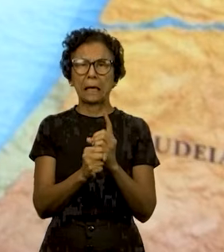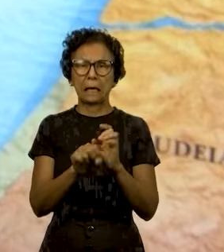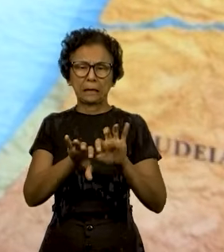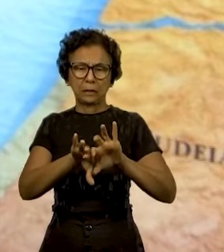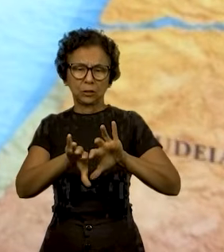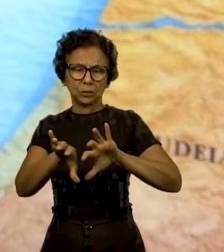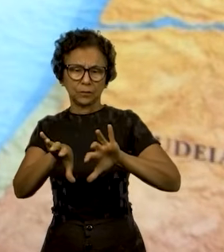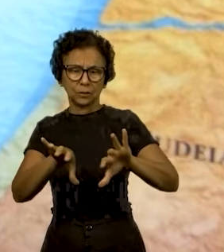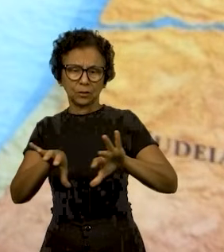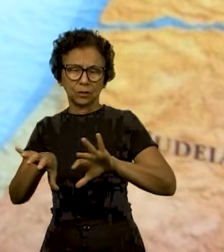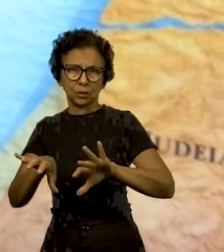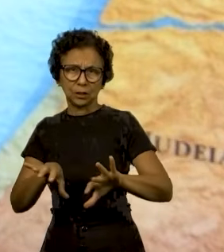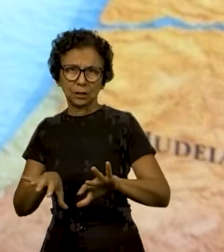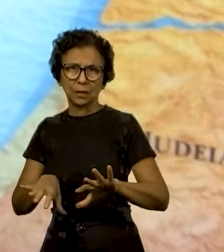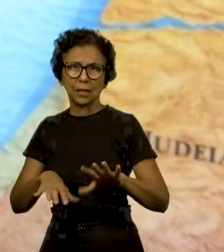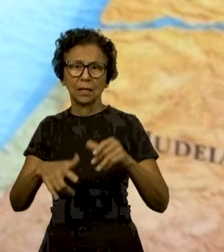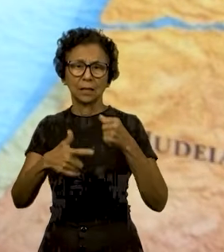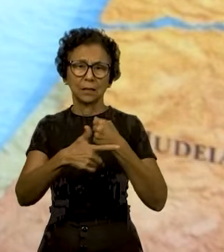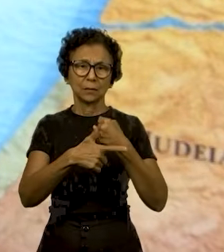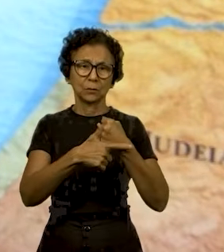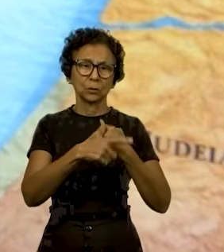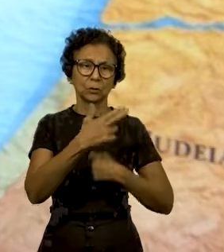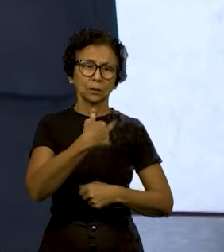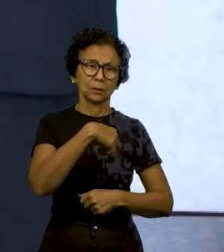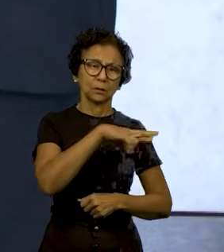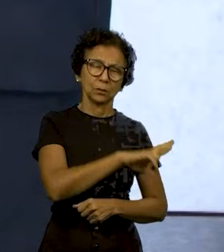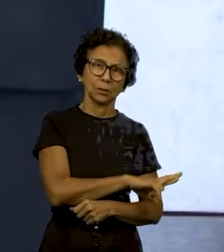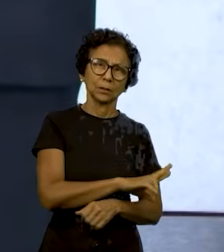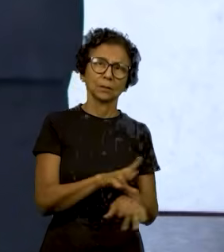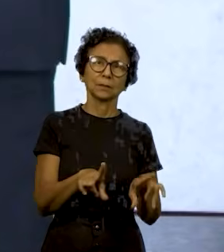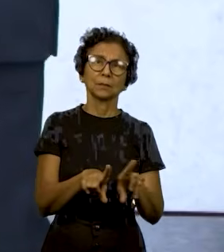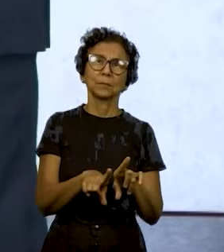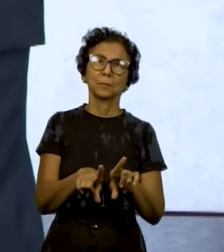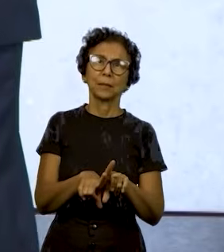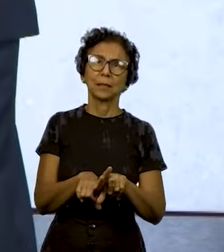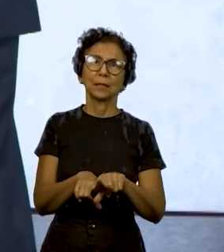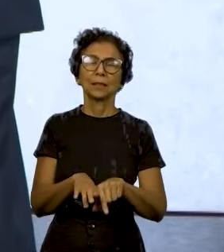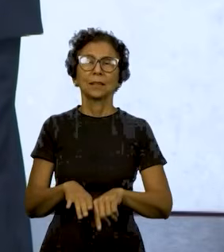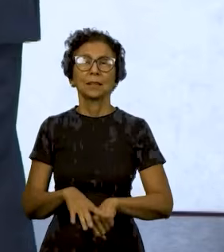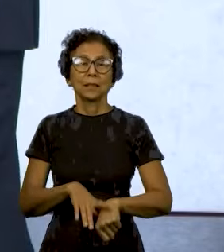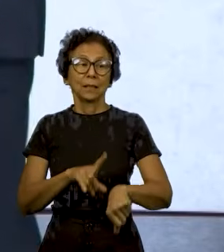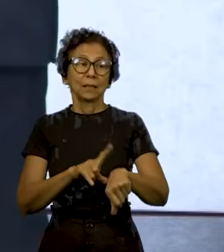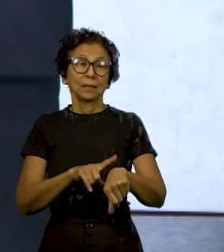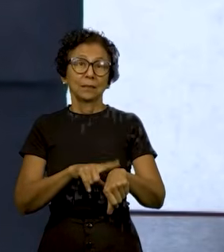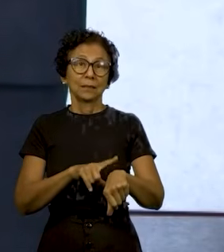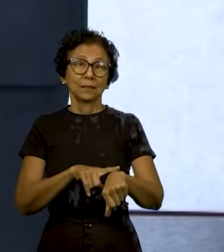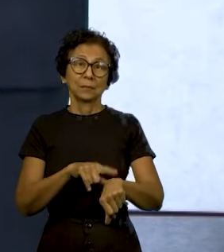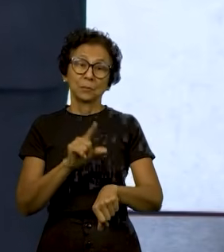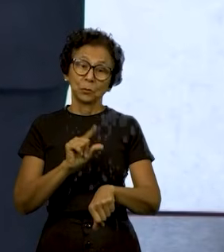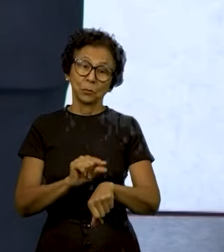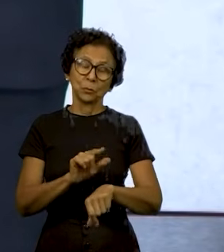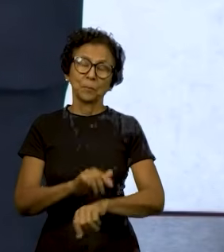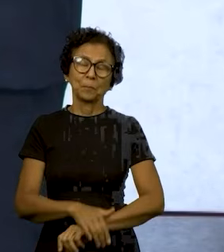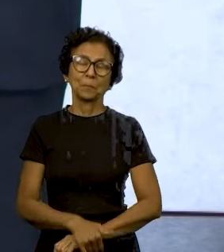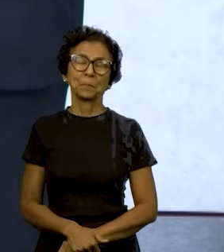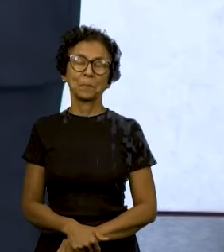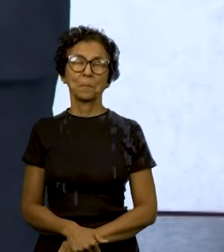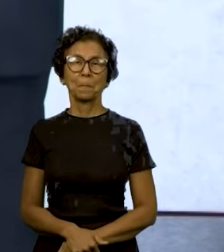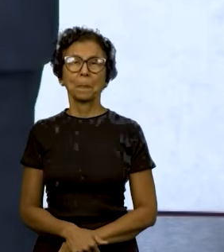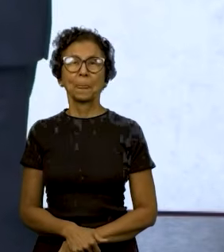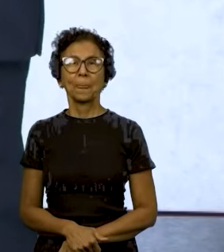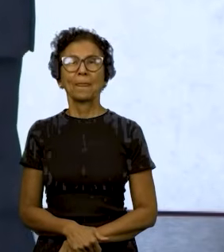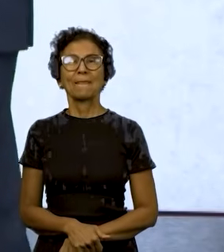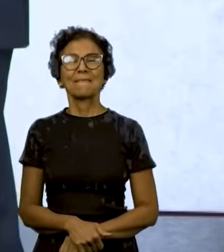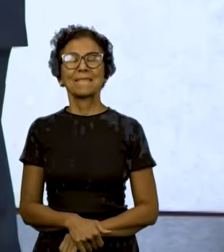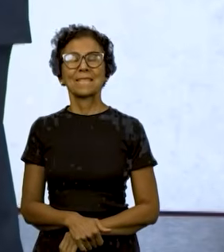época, as atribuições religiosas também. Bom, nosso tempo já está bem adiantado. Para